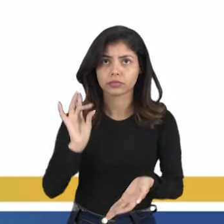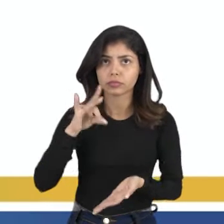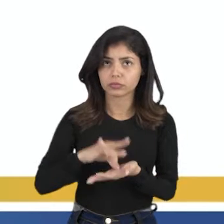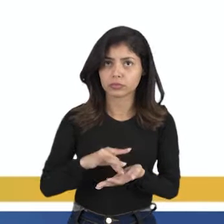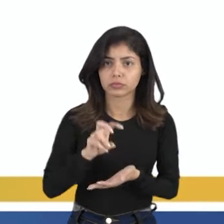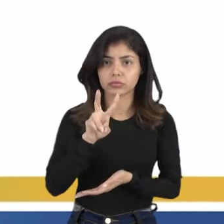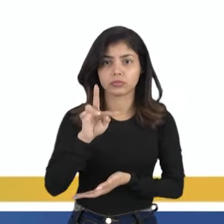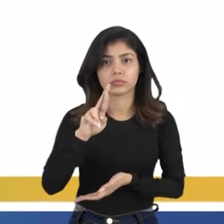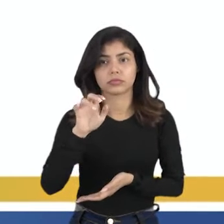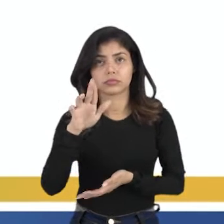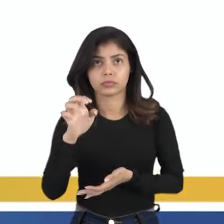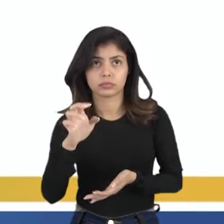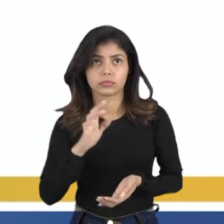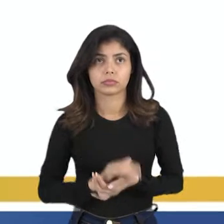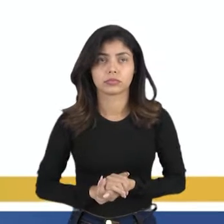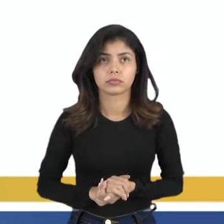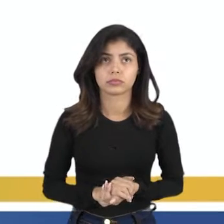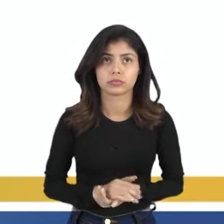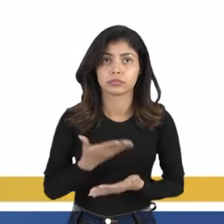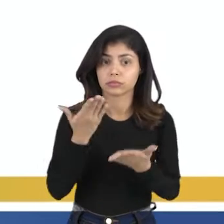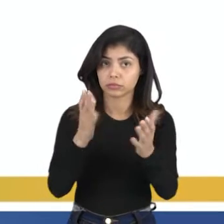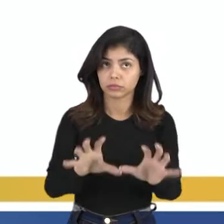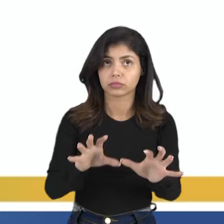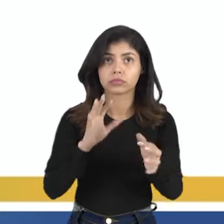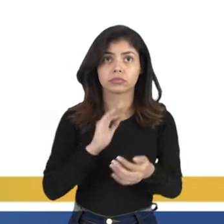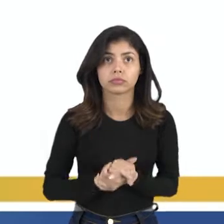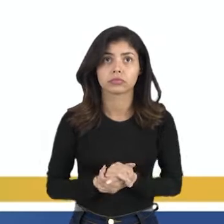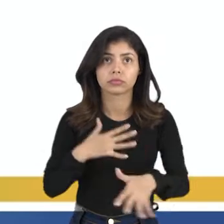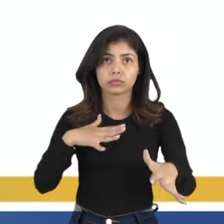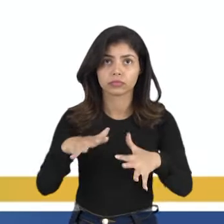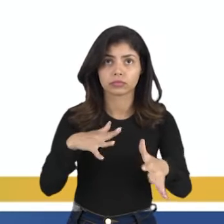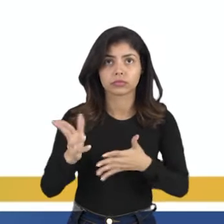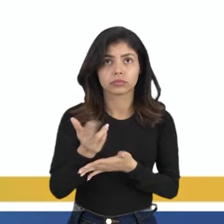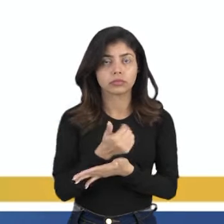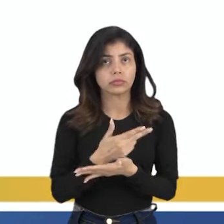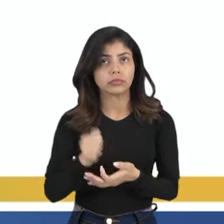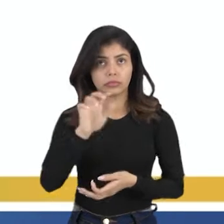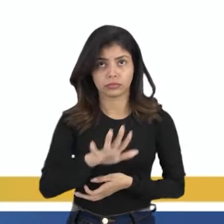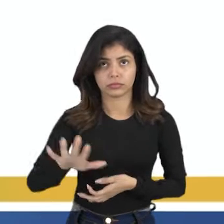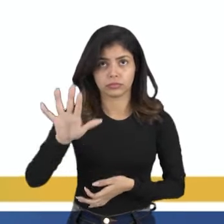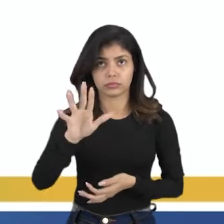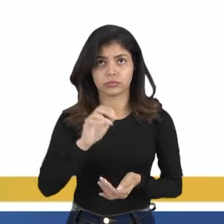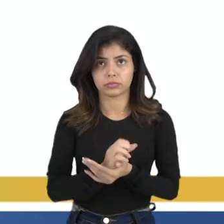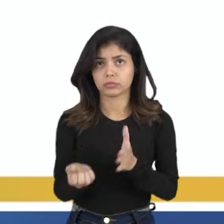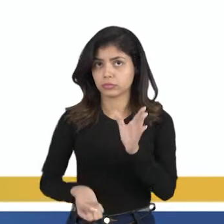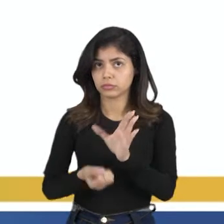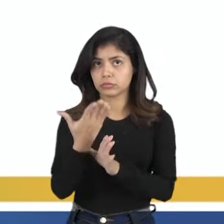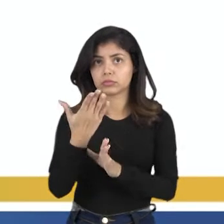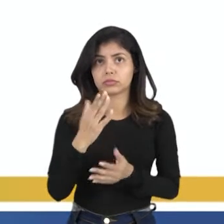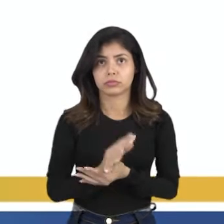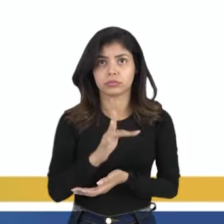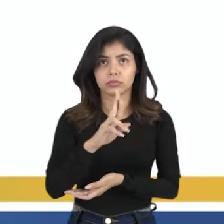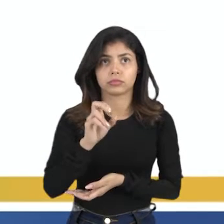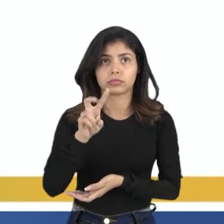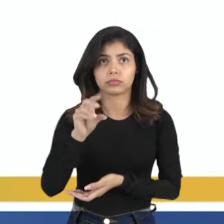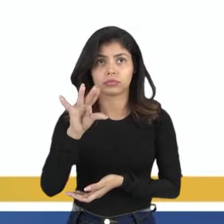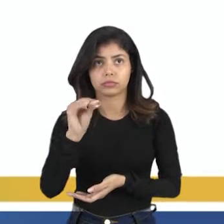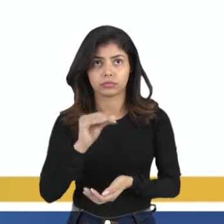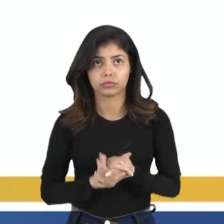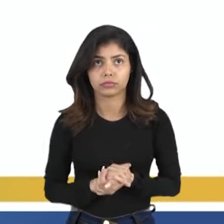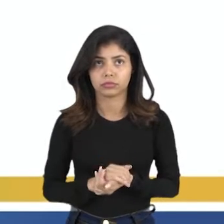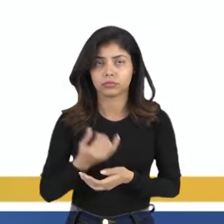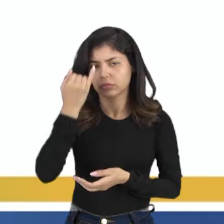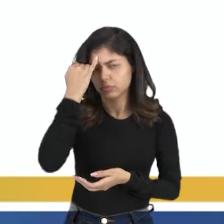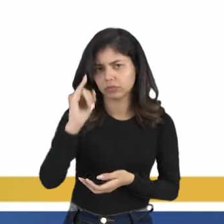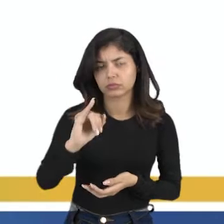na realidade vigente. Dessa forma, os movimentos artísticos europeus, surgidos